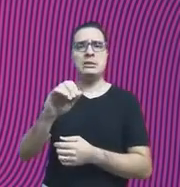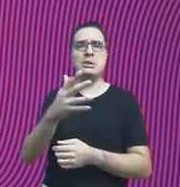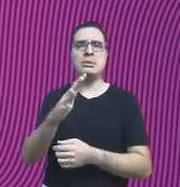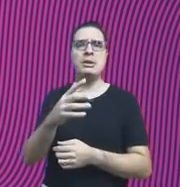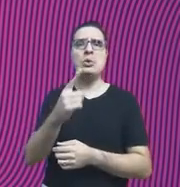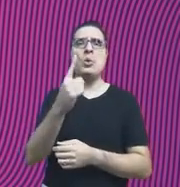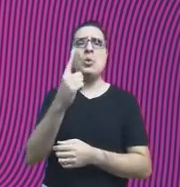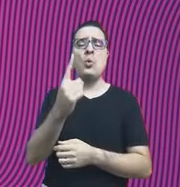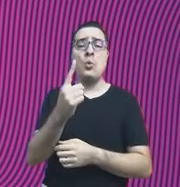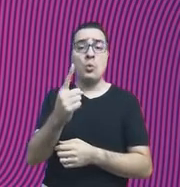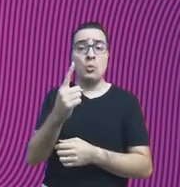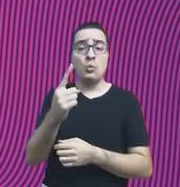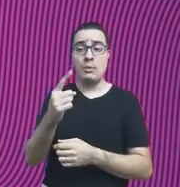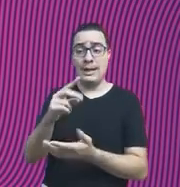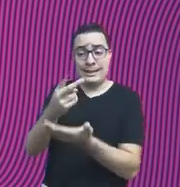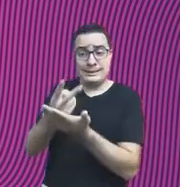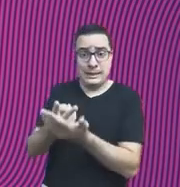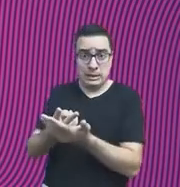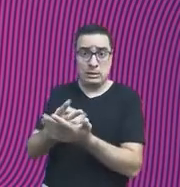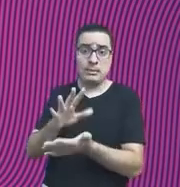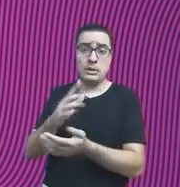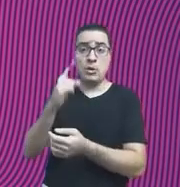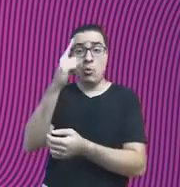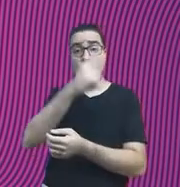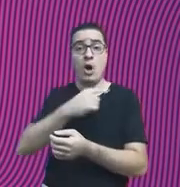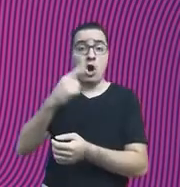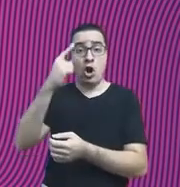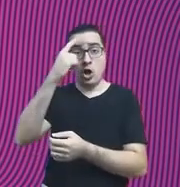tem 1 hora anual, 1 hora ano de